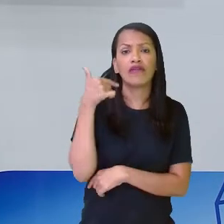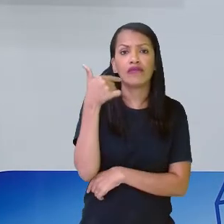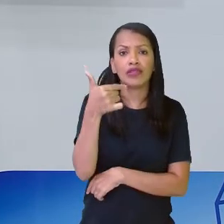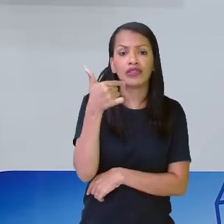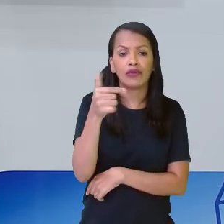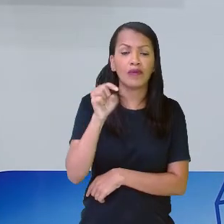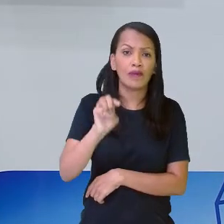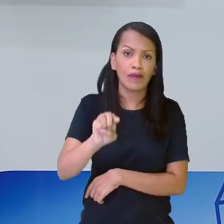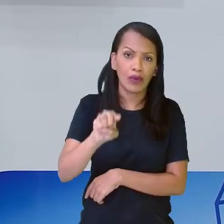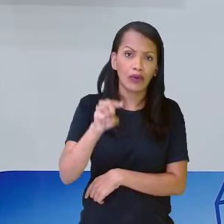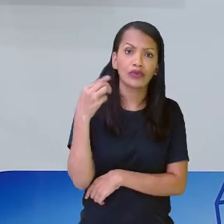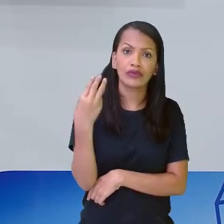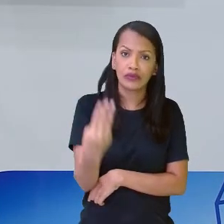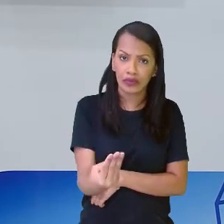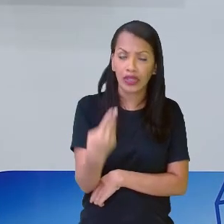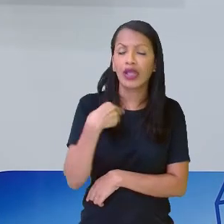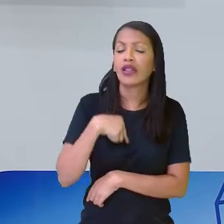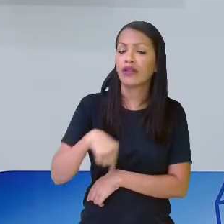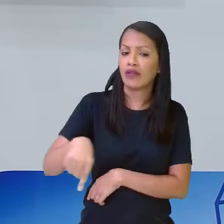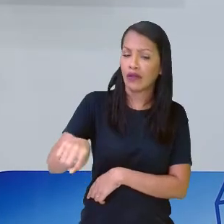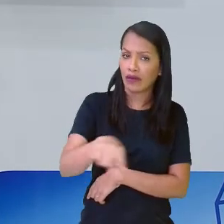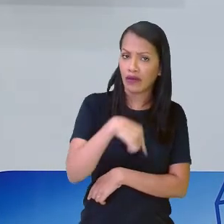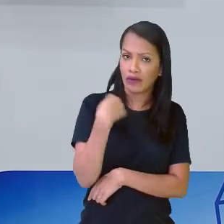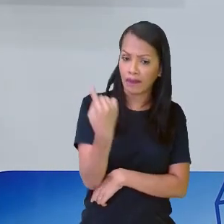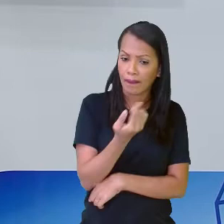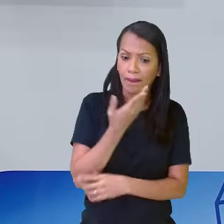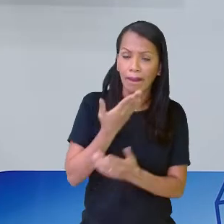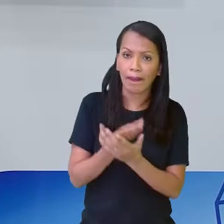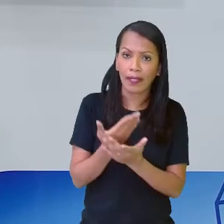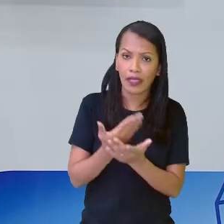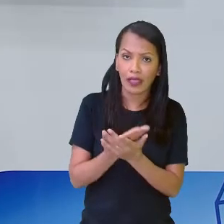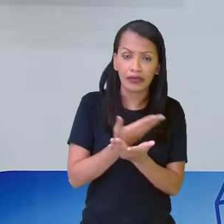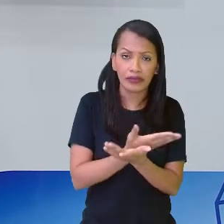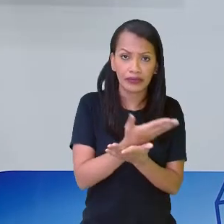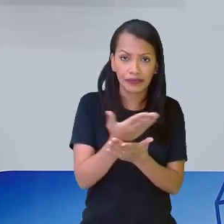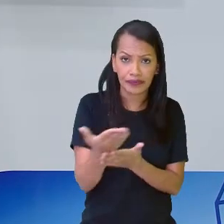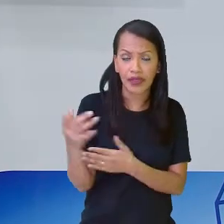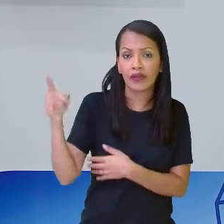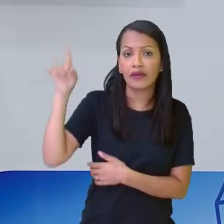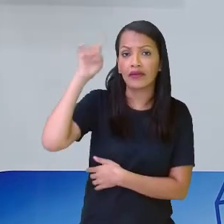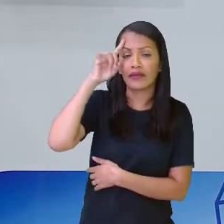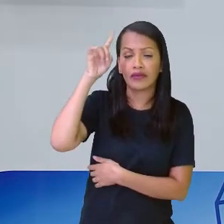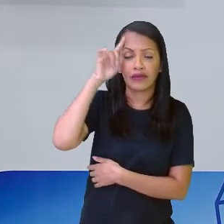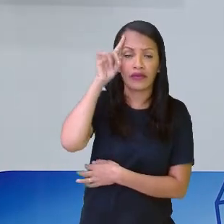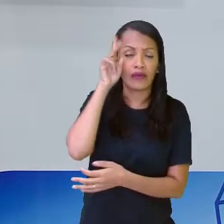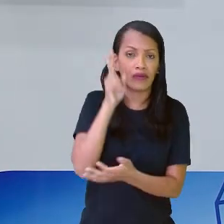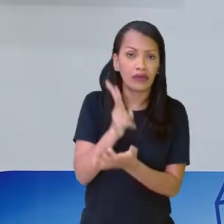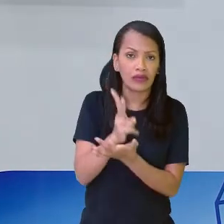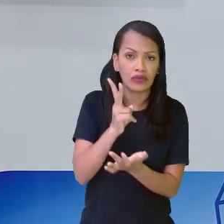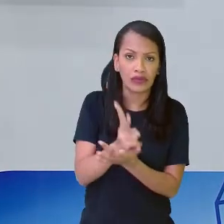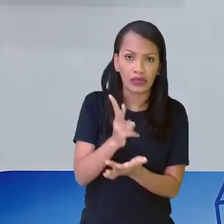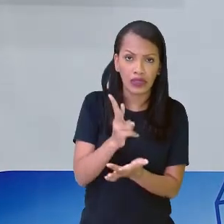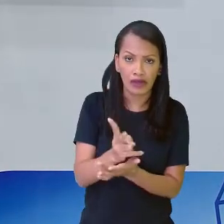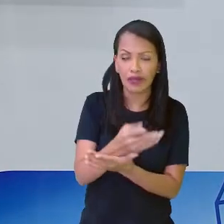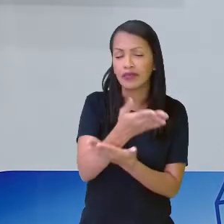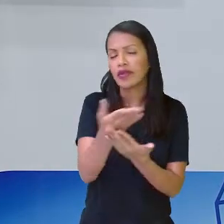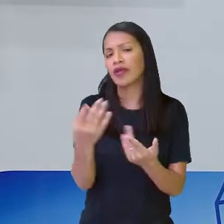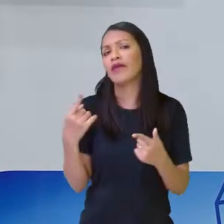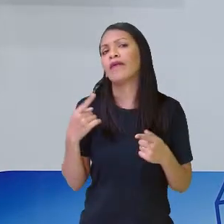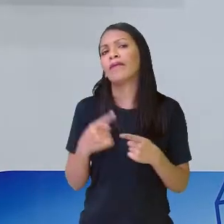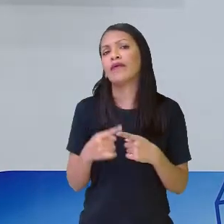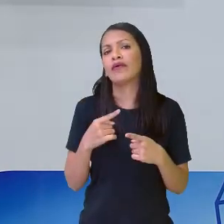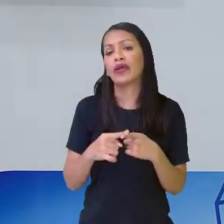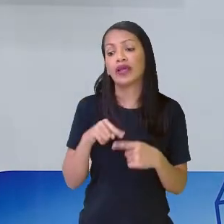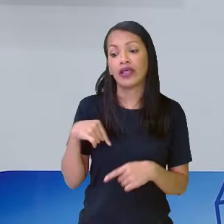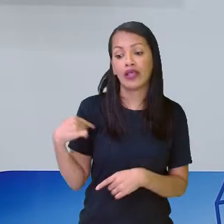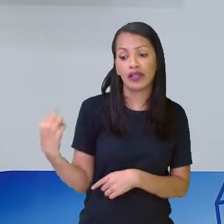22.3. Então estamos por aqui e aí as aulas vão chegar para você todos os dias, sempre da melhor forma, claro, porque além